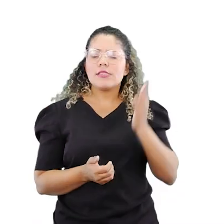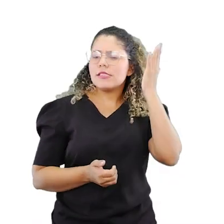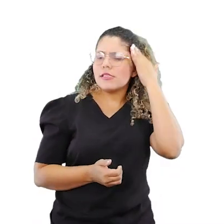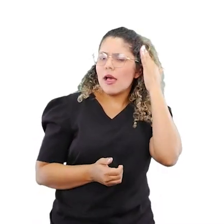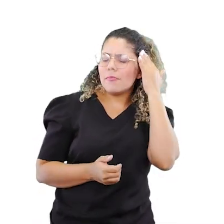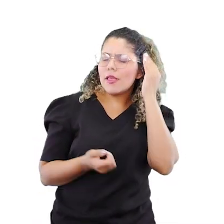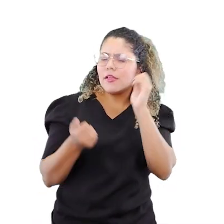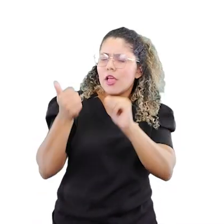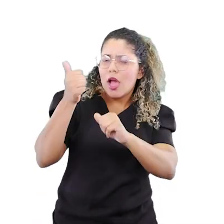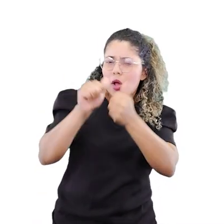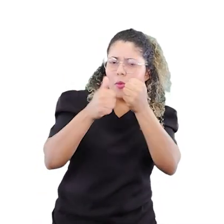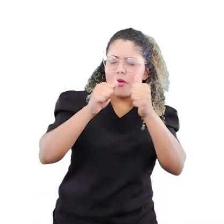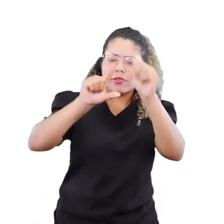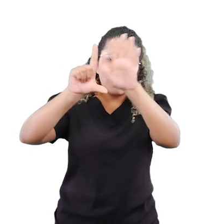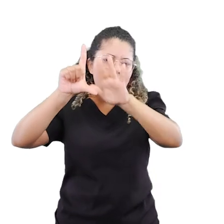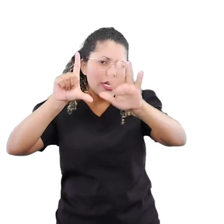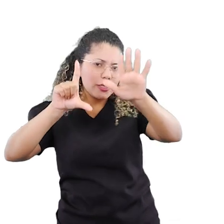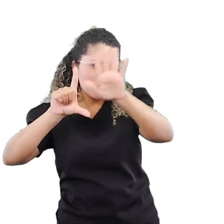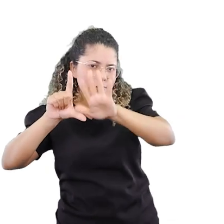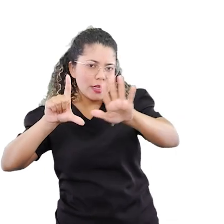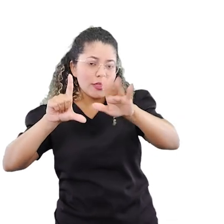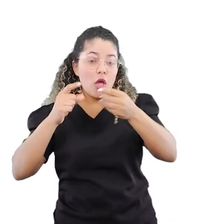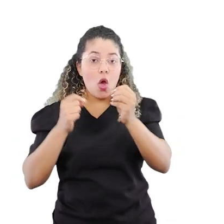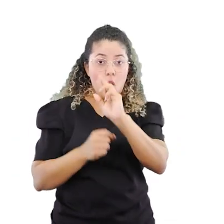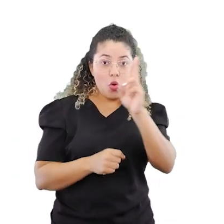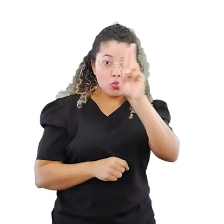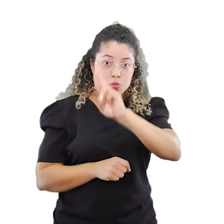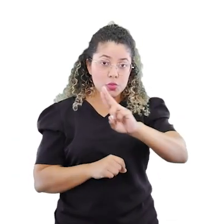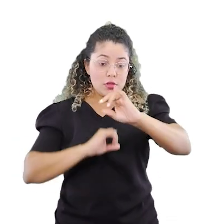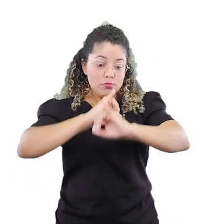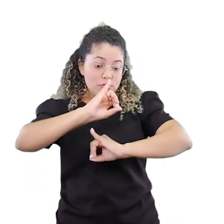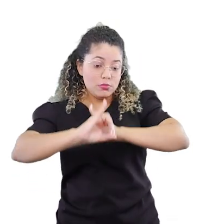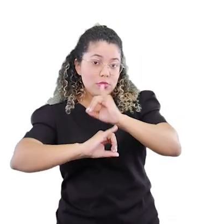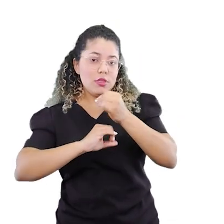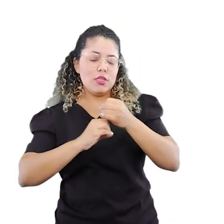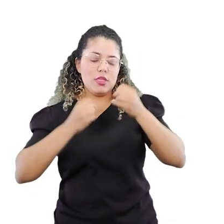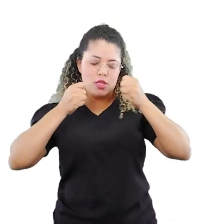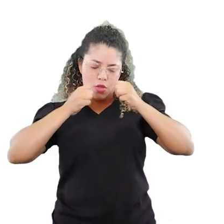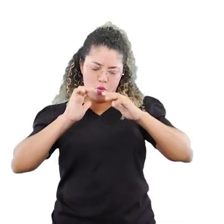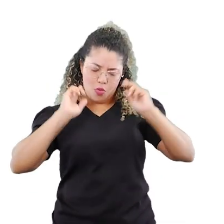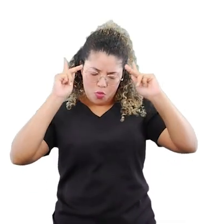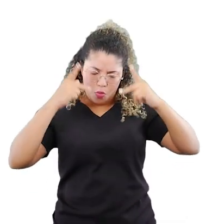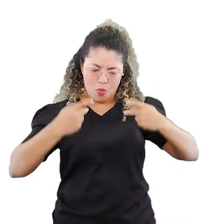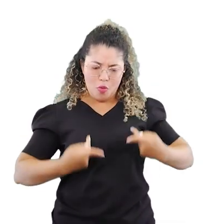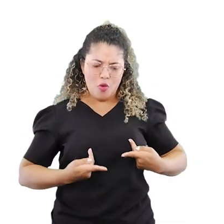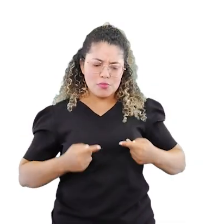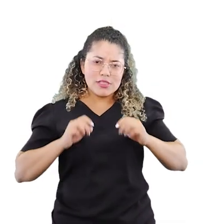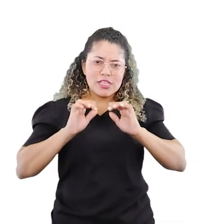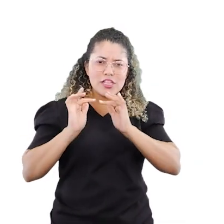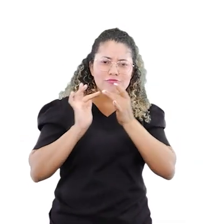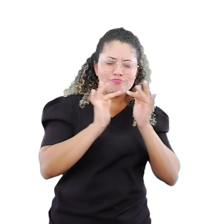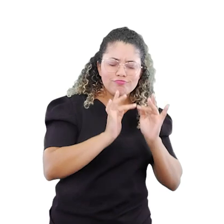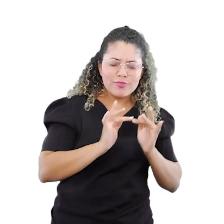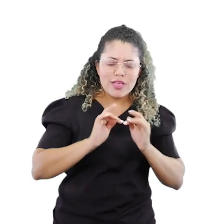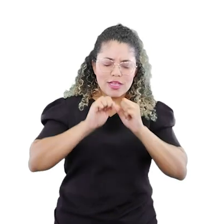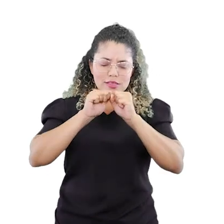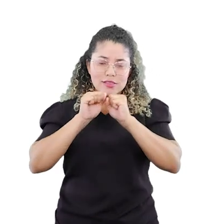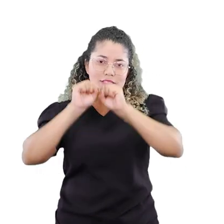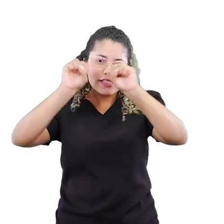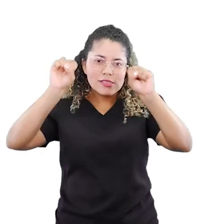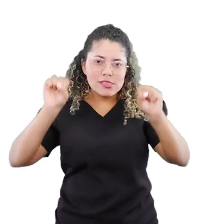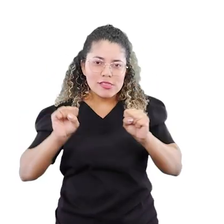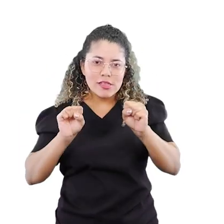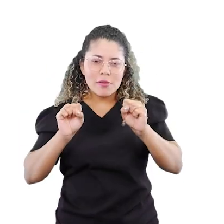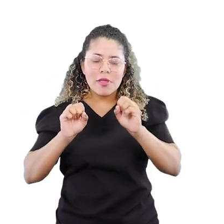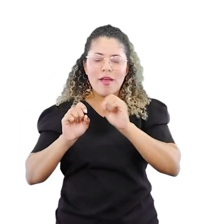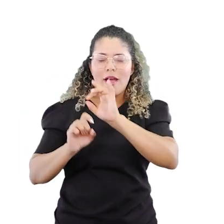com base na análise de ilustrações e modelos físicos ou digitais, que os organismos são um complexo arranjo de sistemas, com diferentes